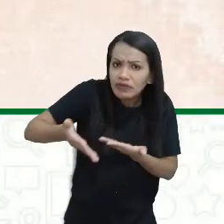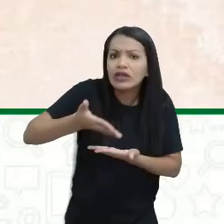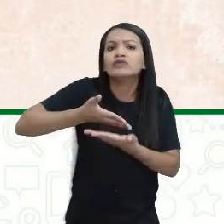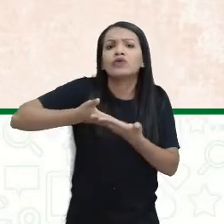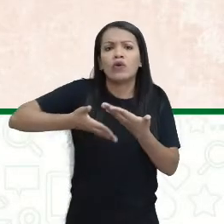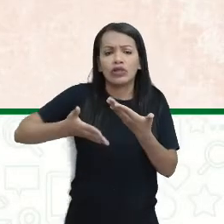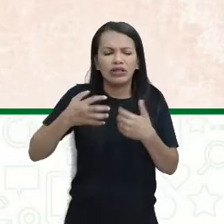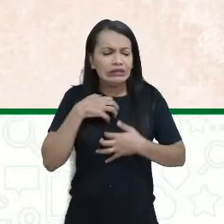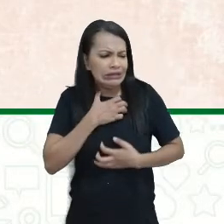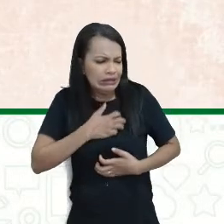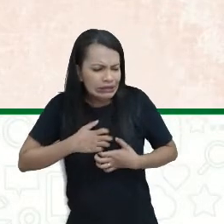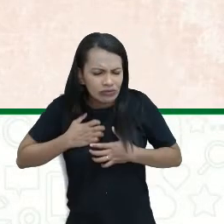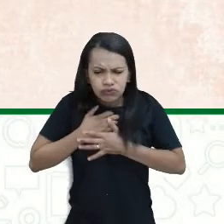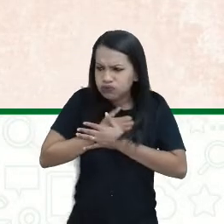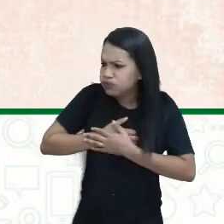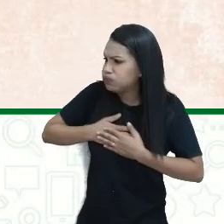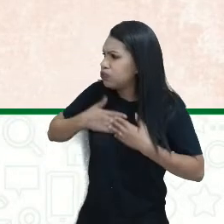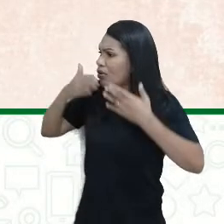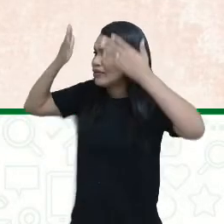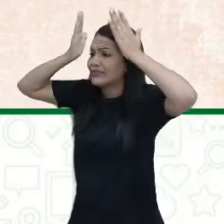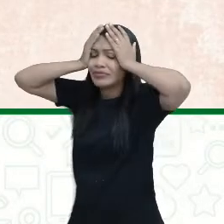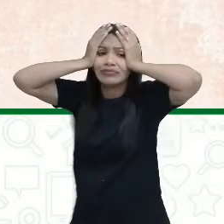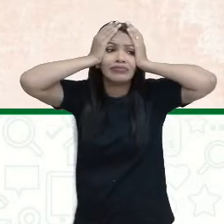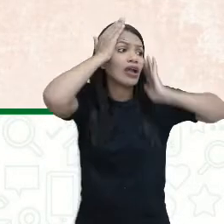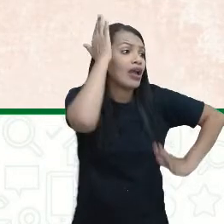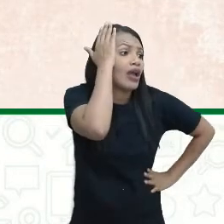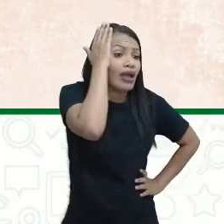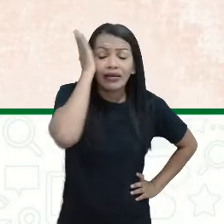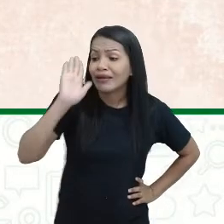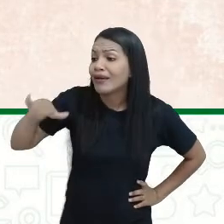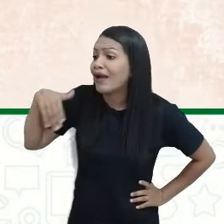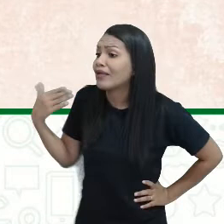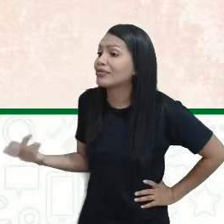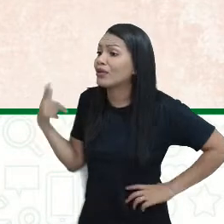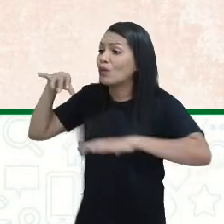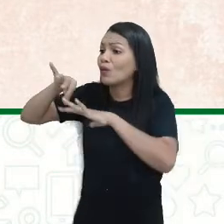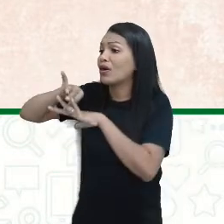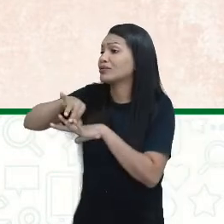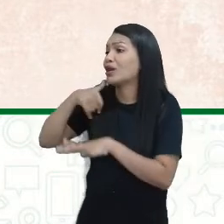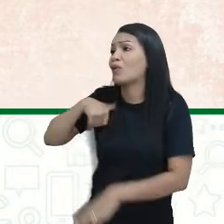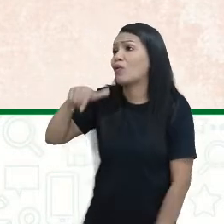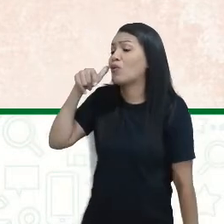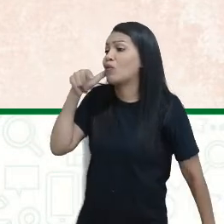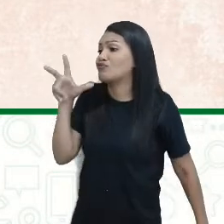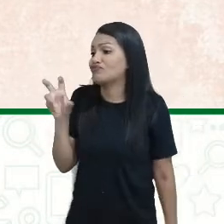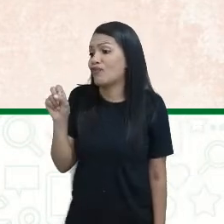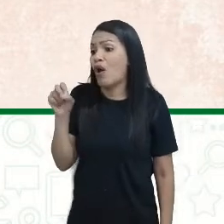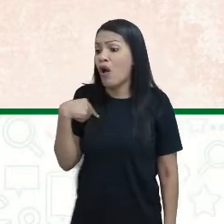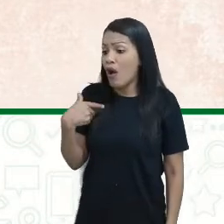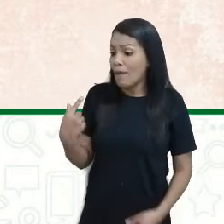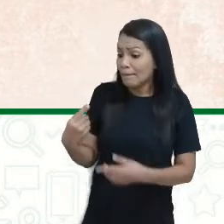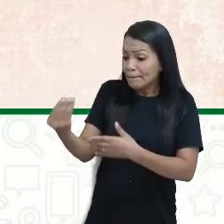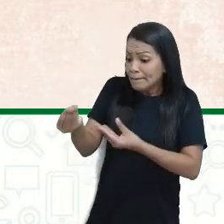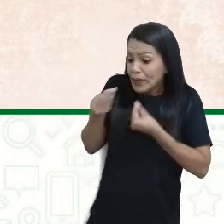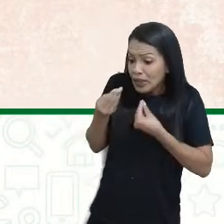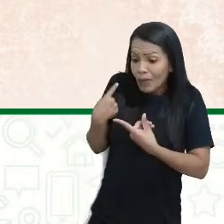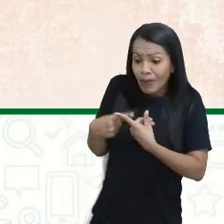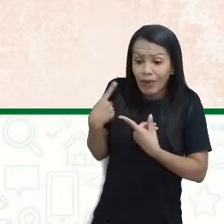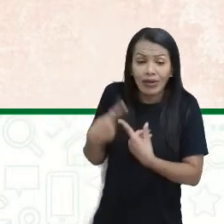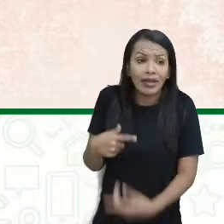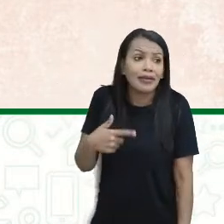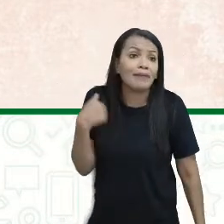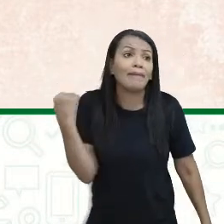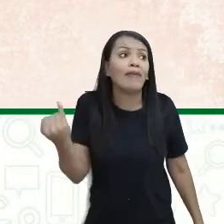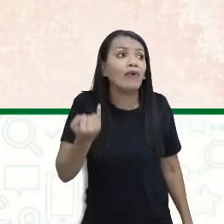em perturbação. Cadê o anel que minha avó deixou? Era tão precioso para mim. Nessa situação,